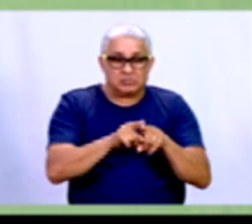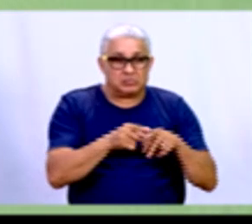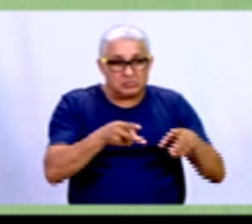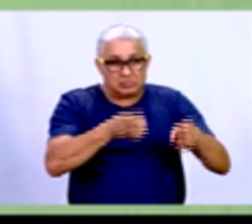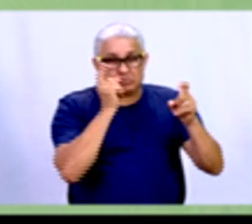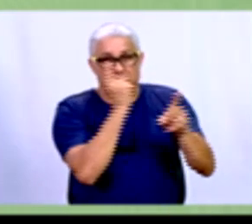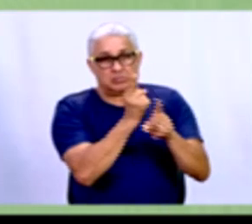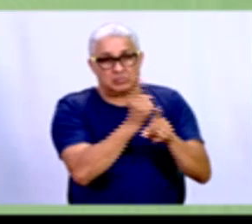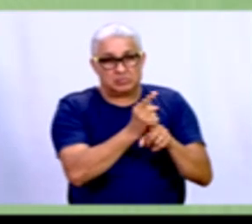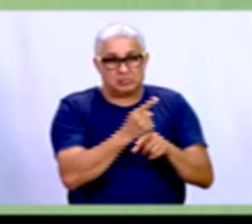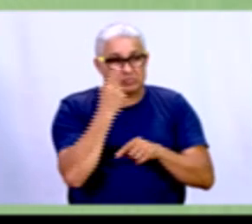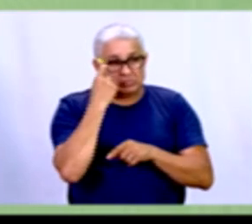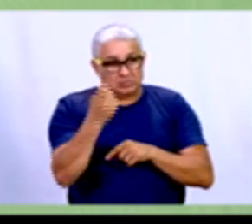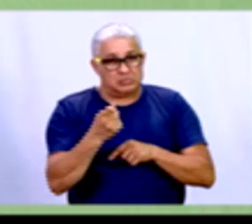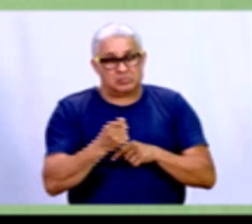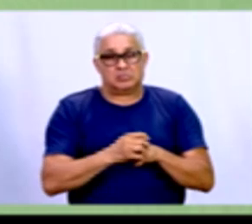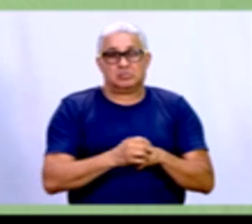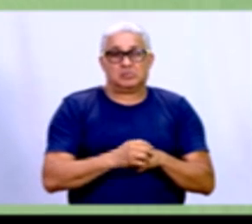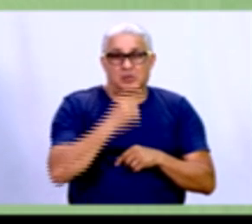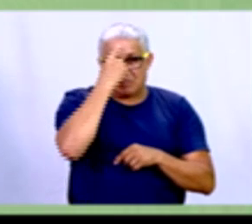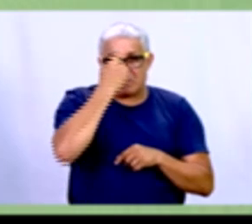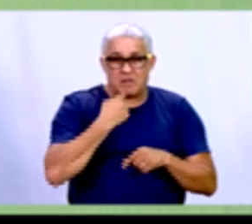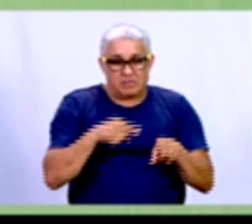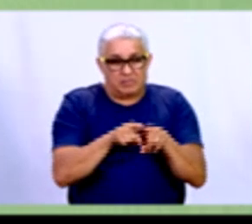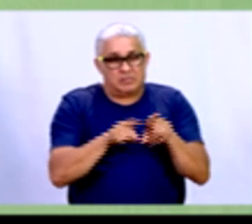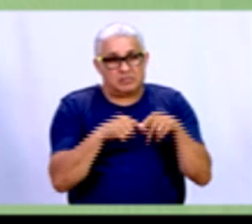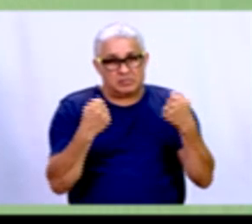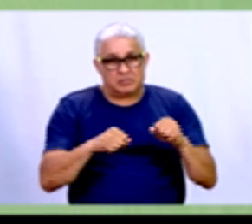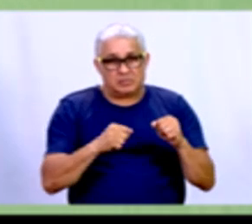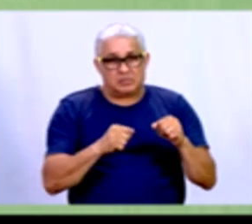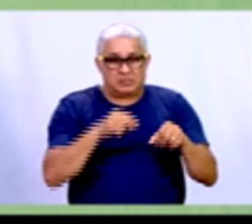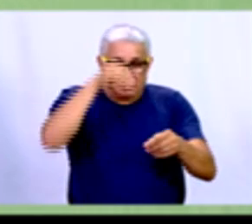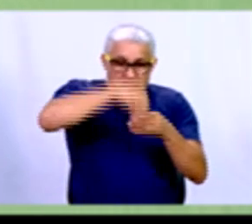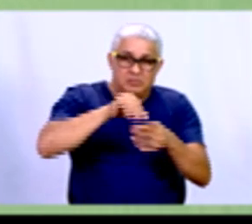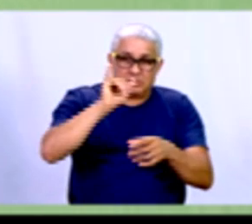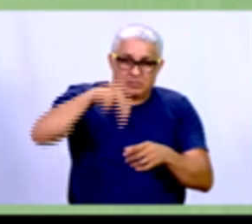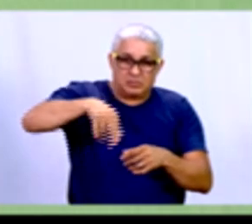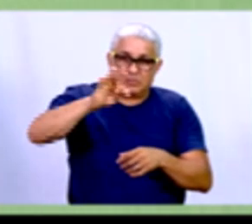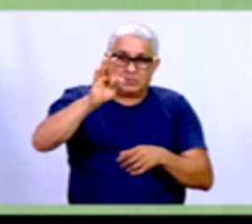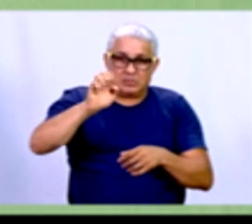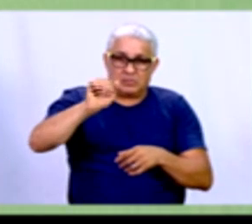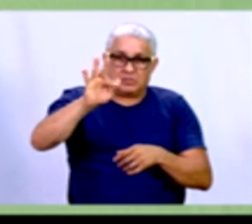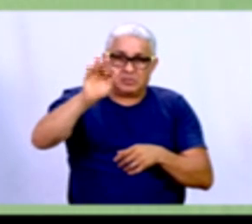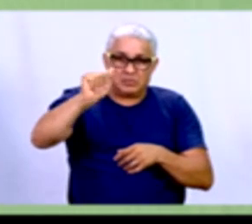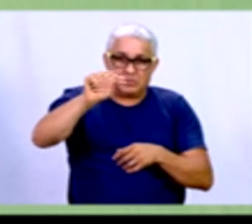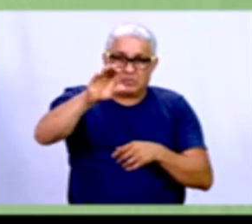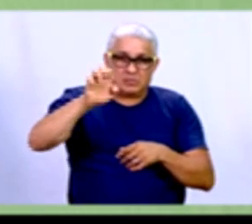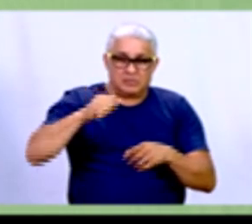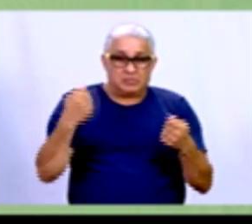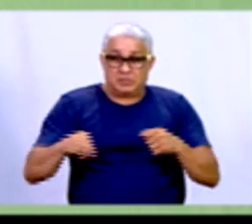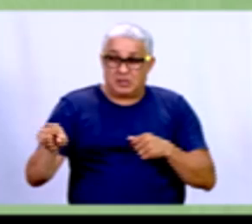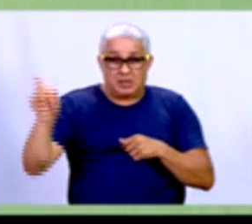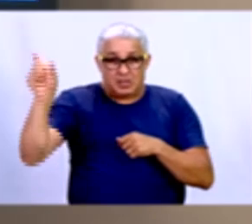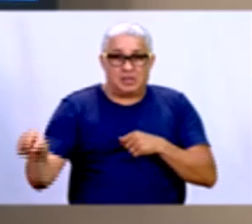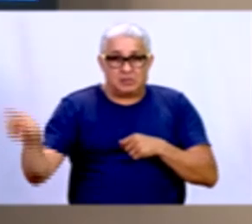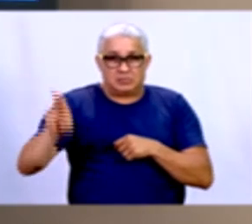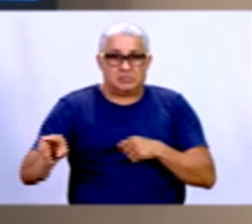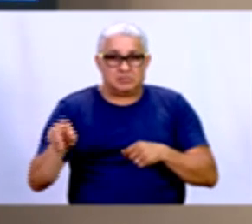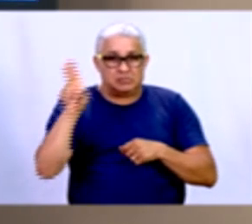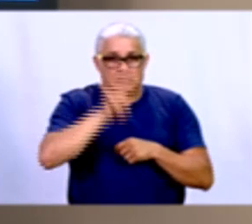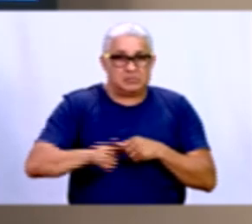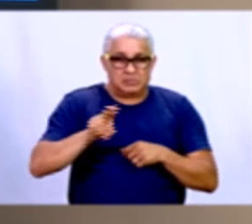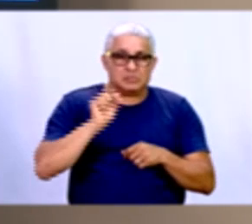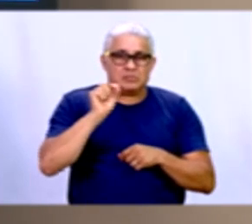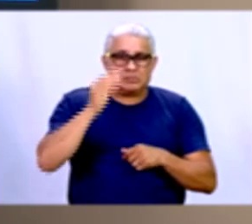características interessantes que devem constar em interfaces para auxiliar os usuários, certo? O que é que vocês